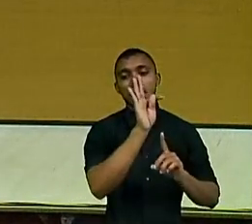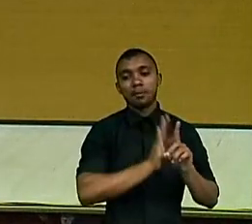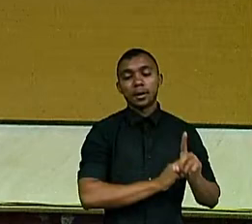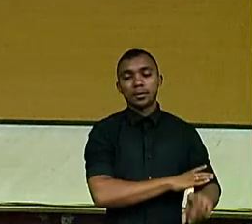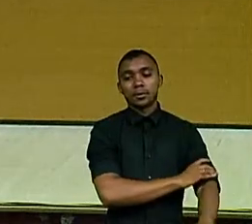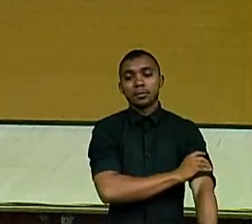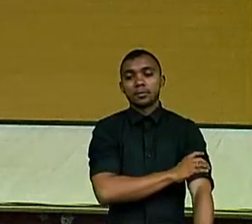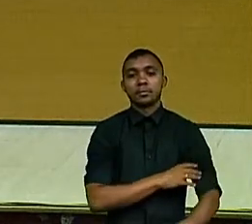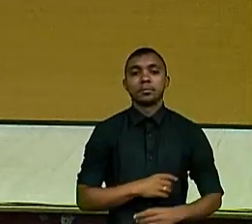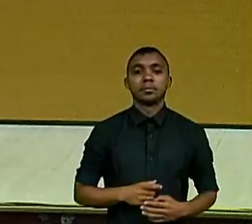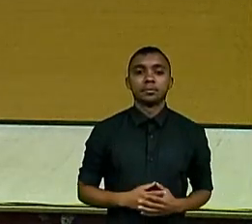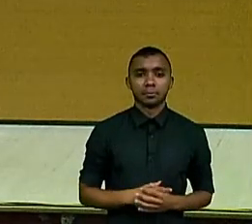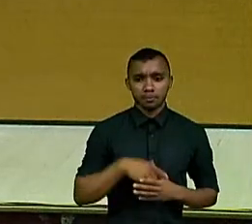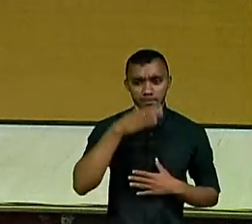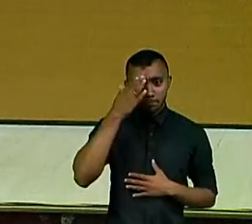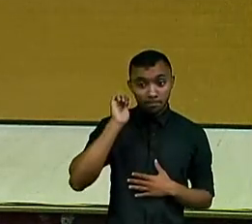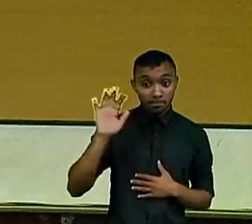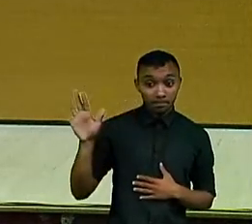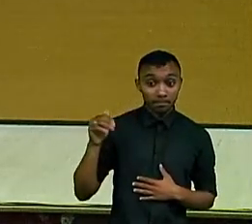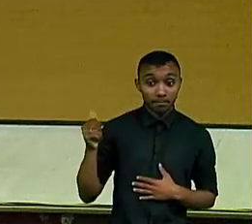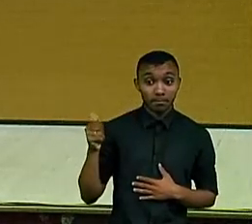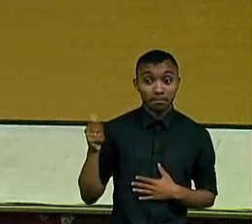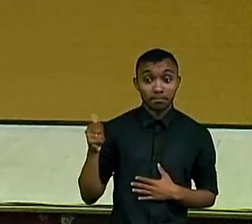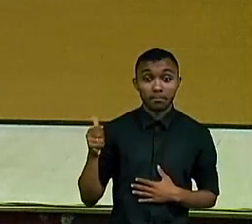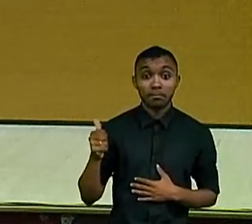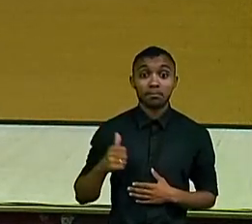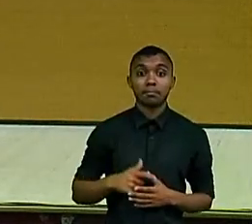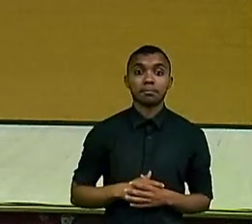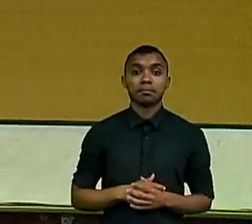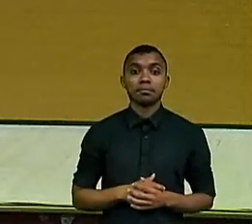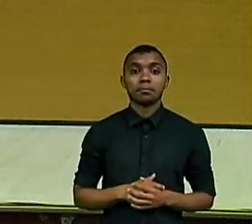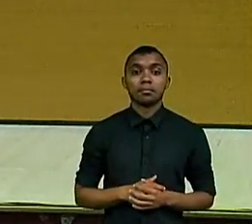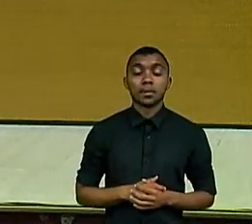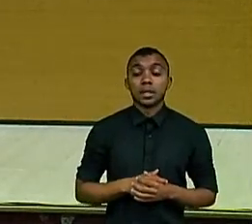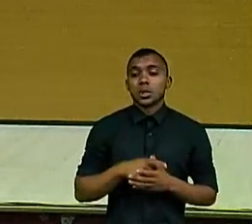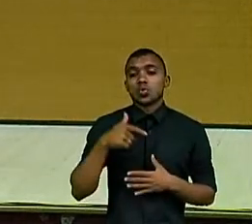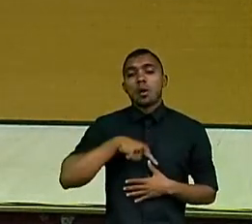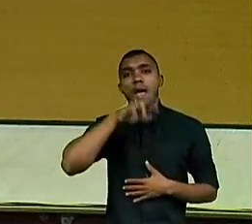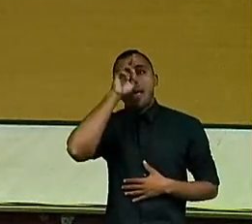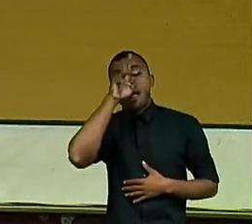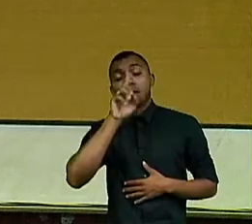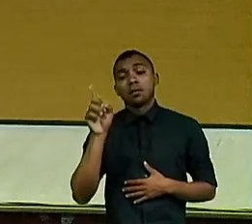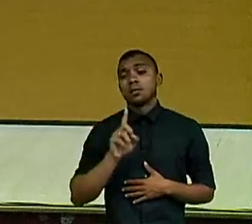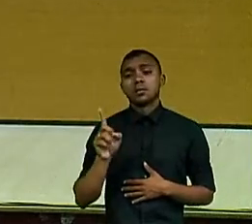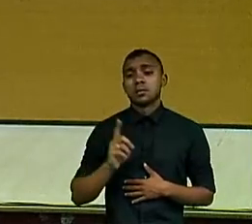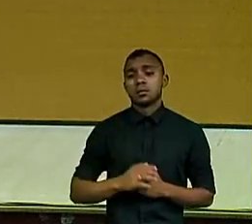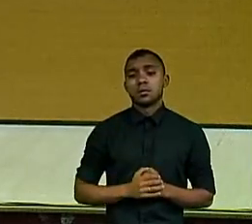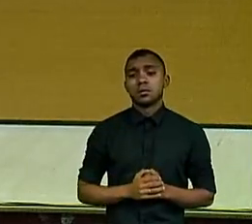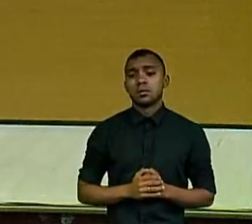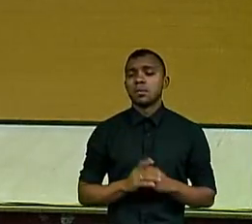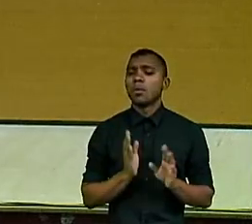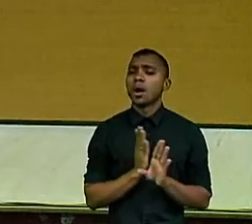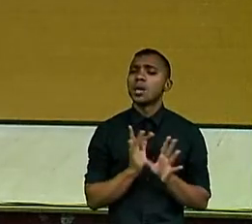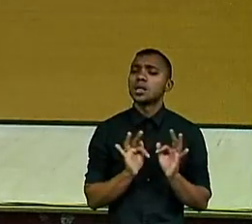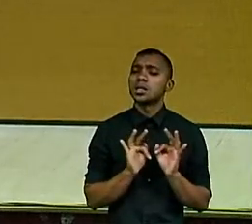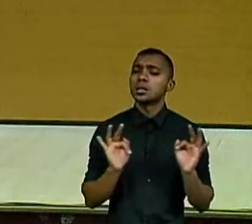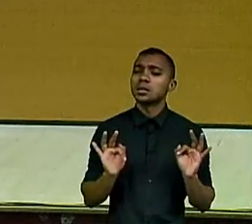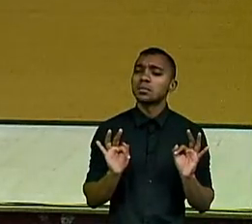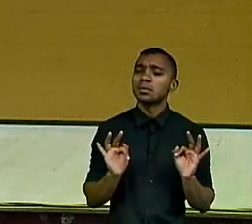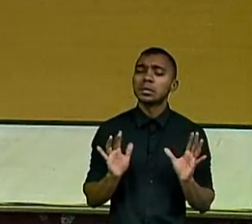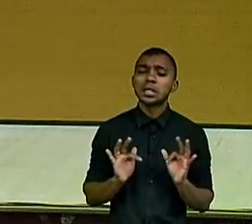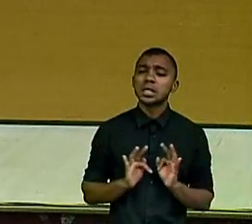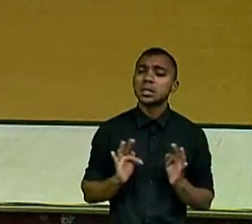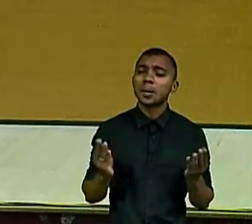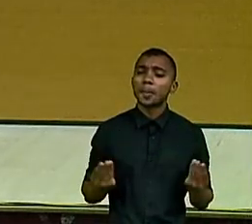Tudo bem por favor não erra em mais são detalhes né são coisinhas